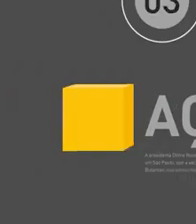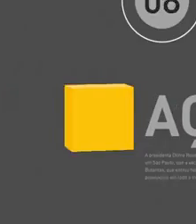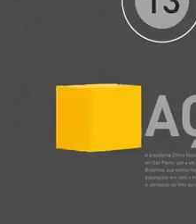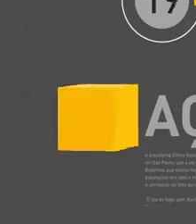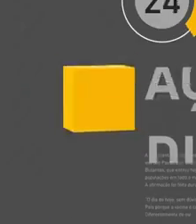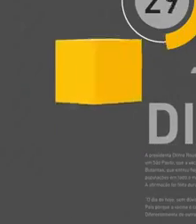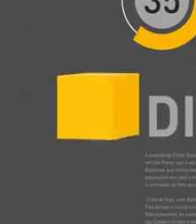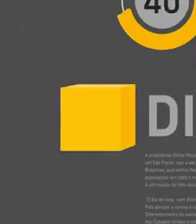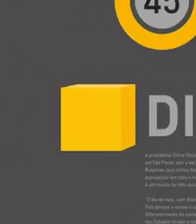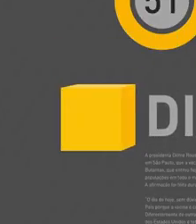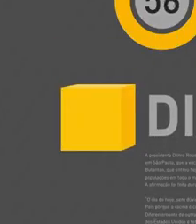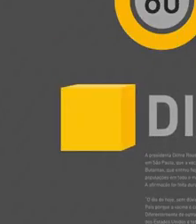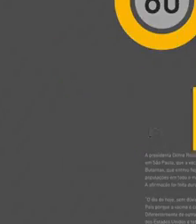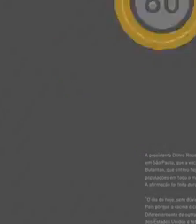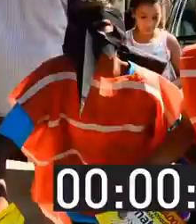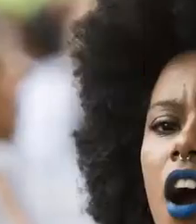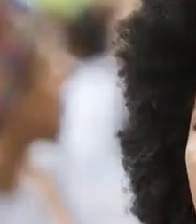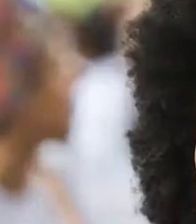o